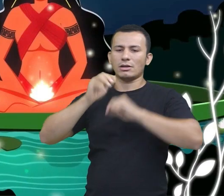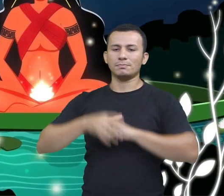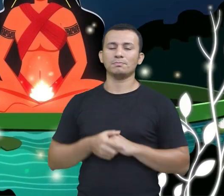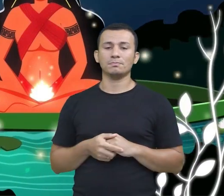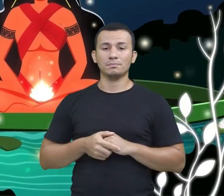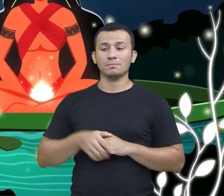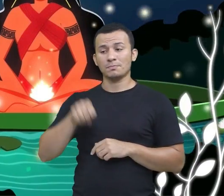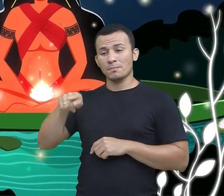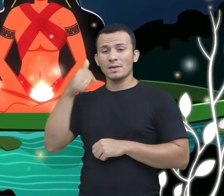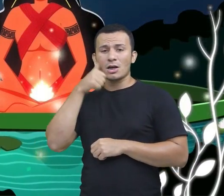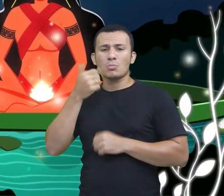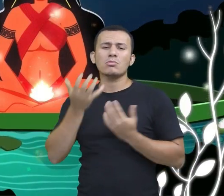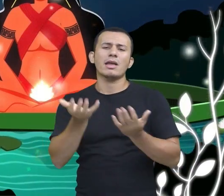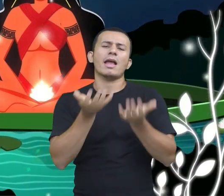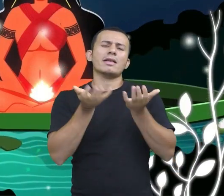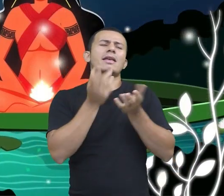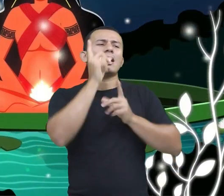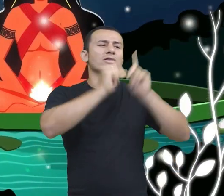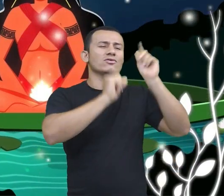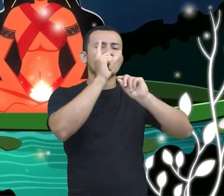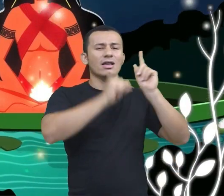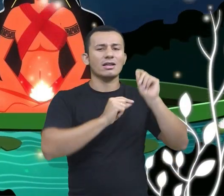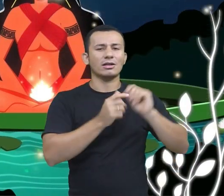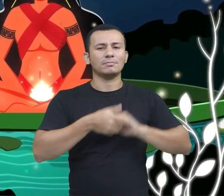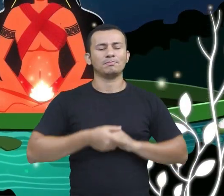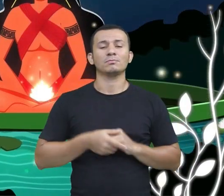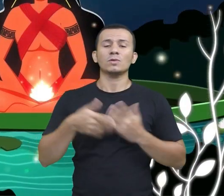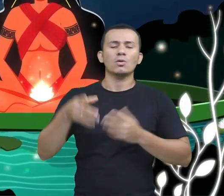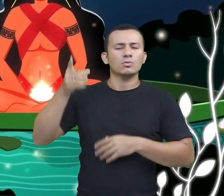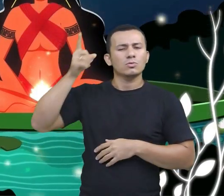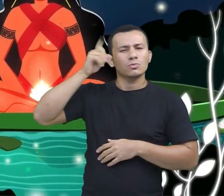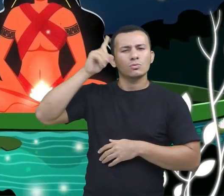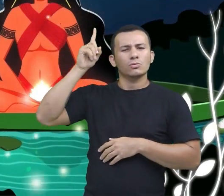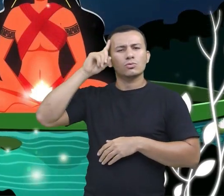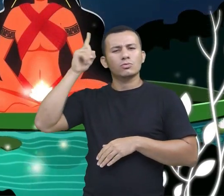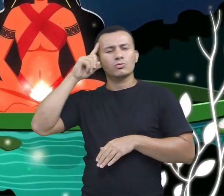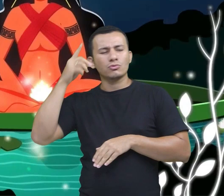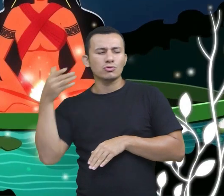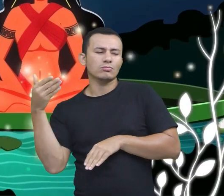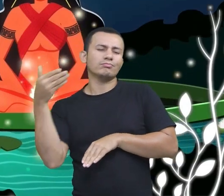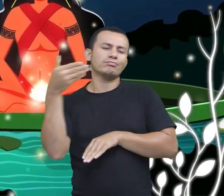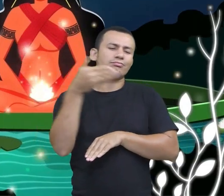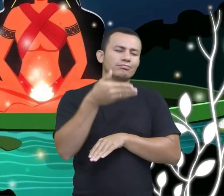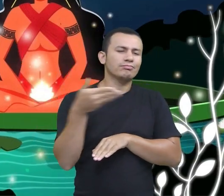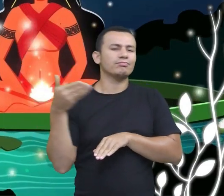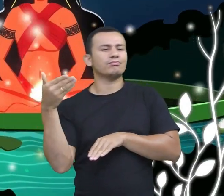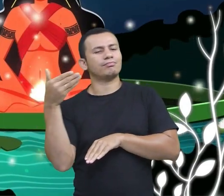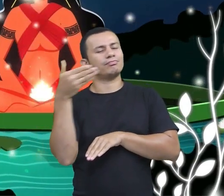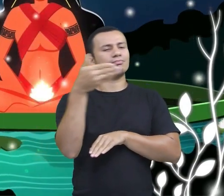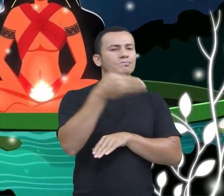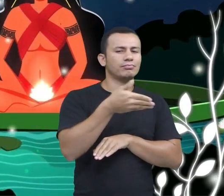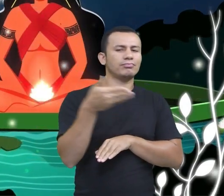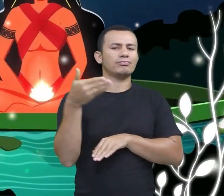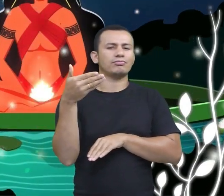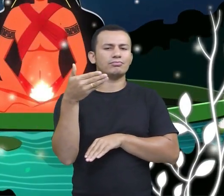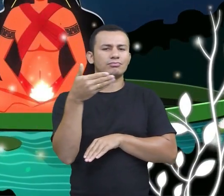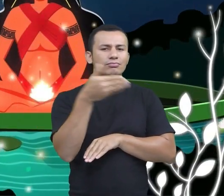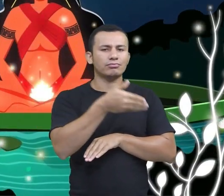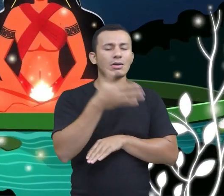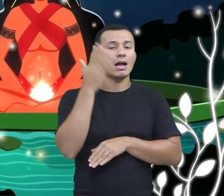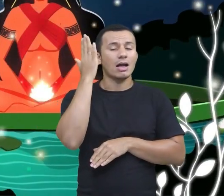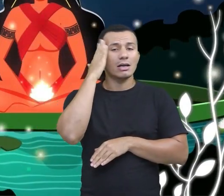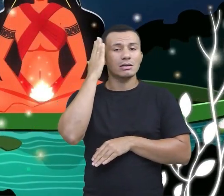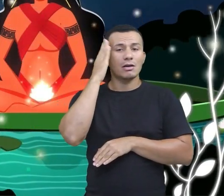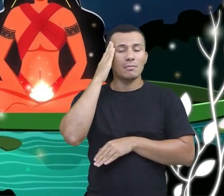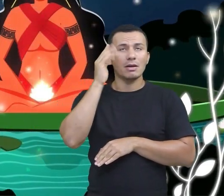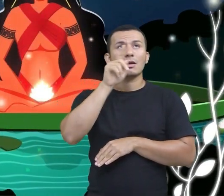queria muito virar uma linda estrela. E todo dia ela ia atrás para ver se conseguia, para ver se a Jaci, que era o nome